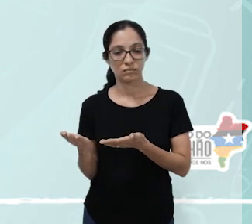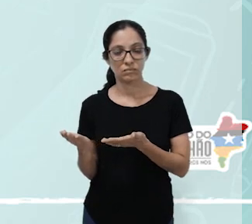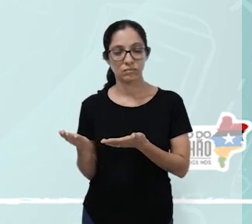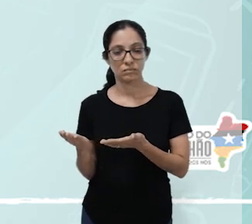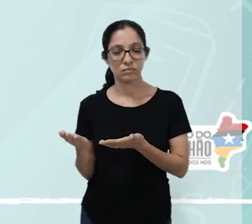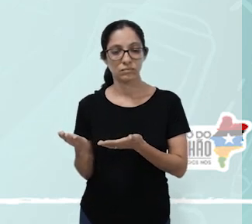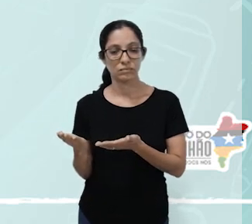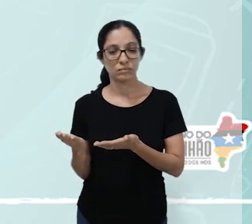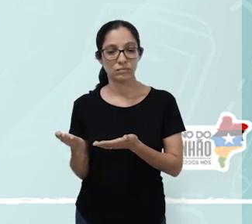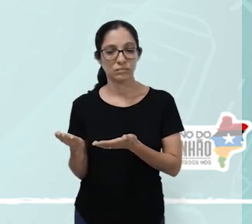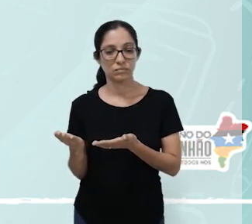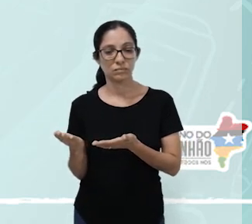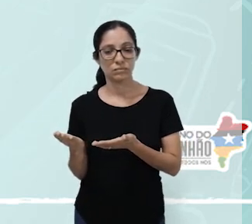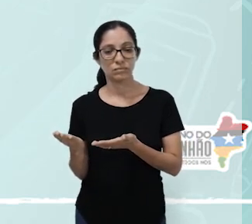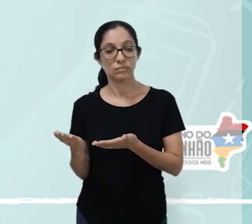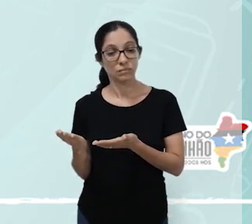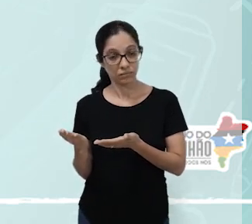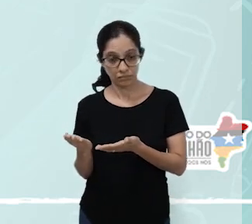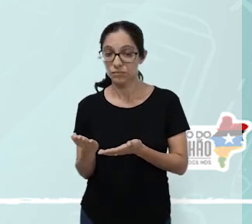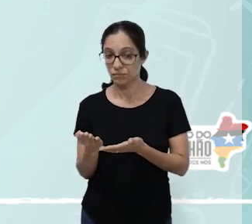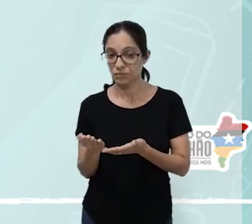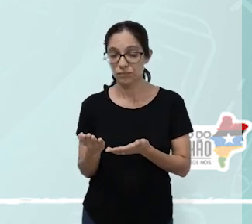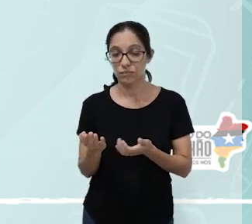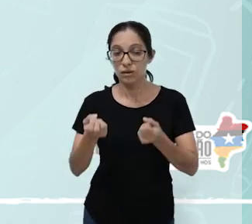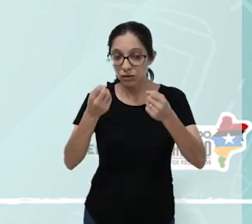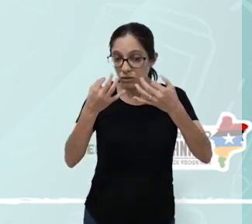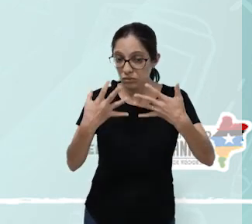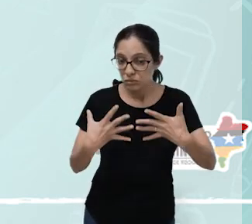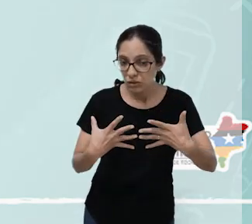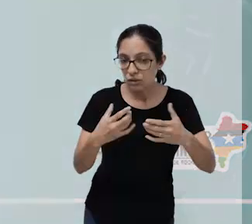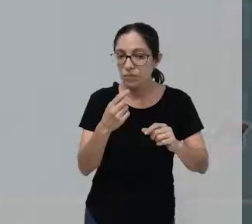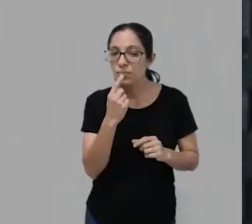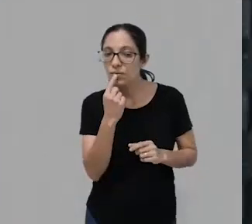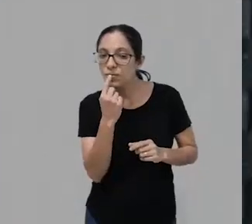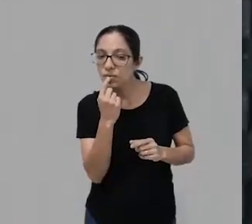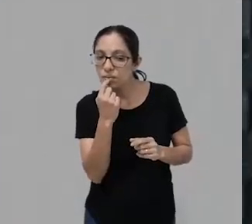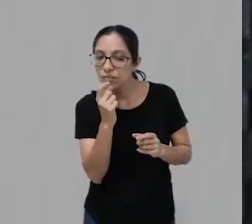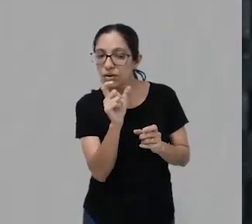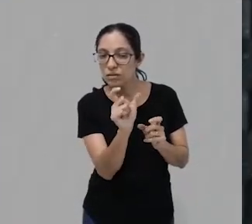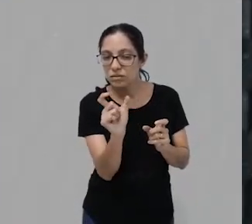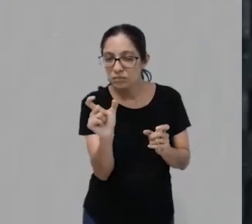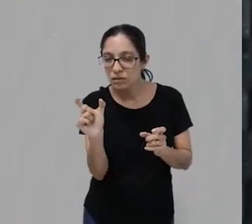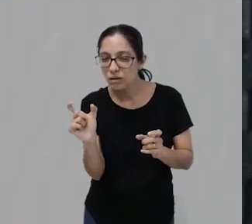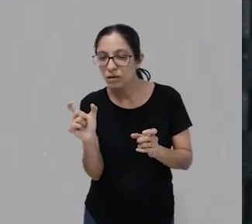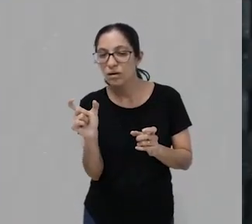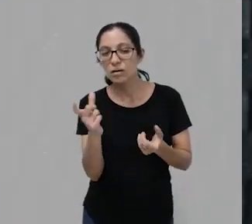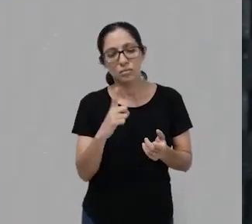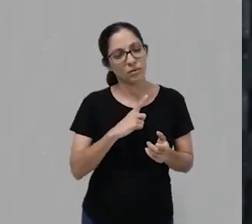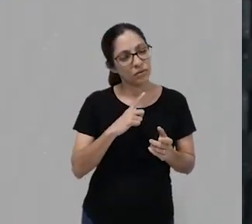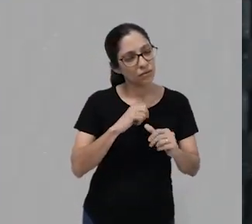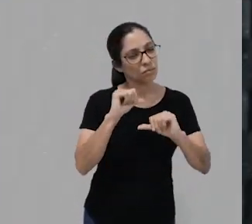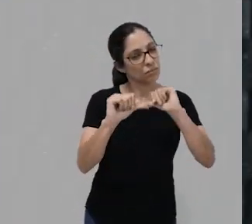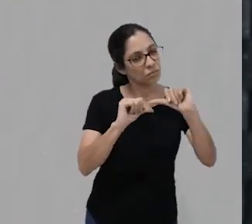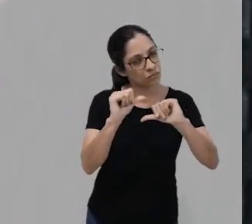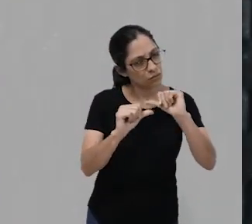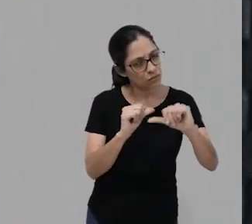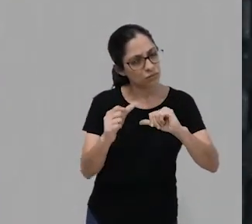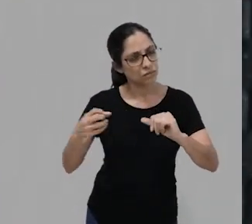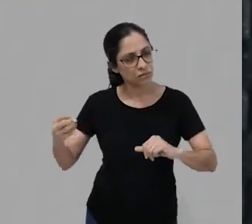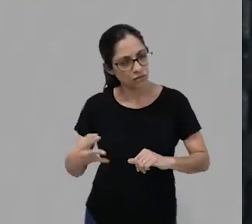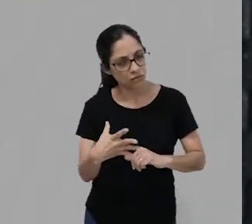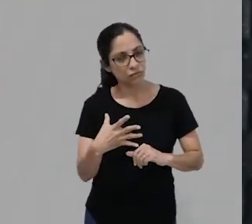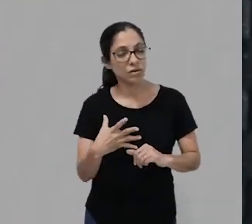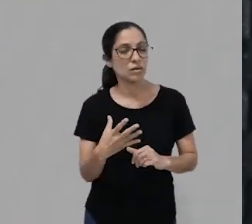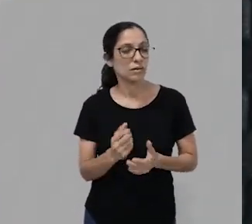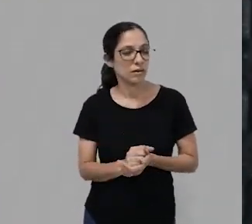da raquete será contínuo até o final do serviço. Coloquei em vermelho aqui, porque teve uma mudança bem recente. Os atletas